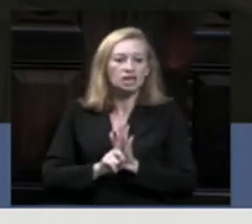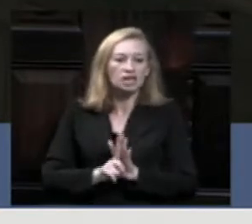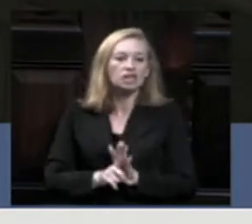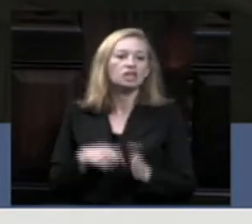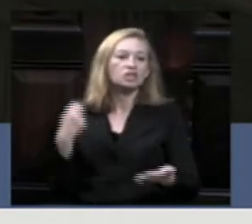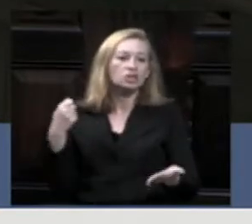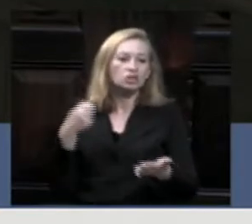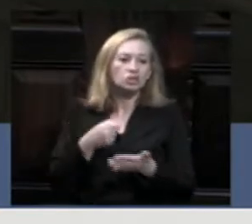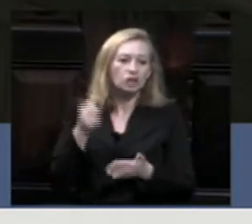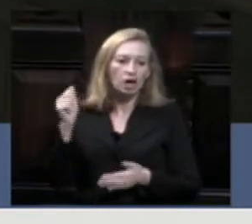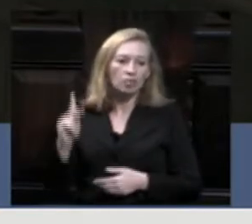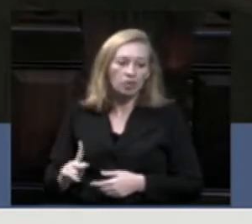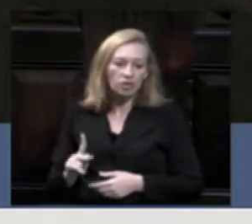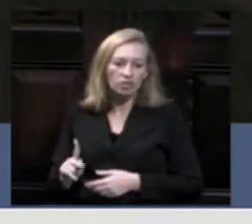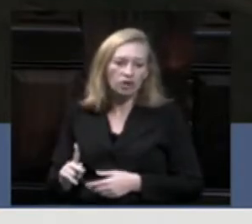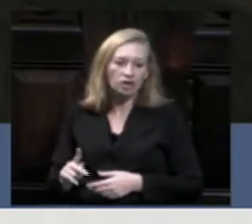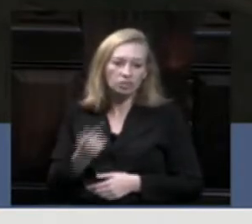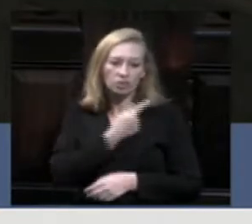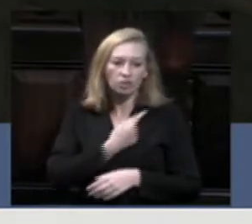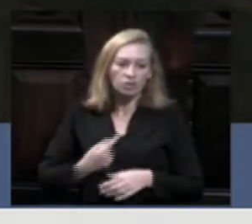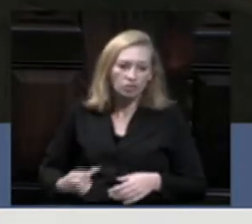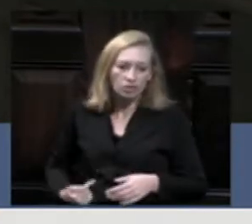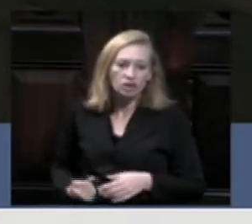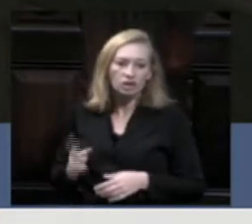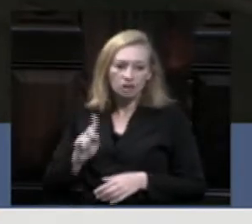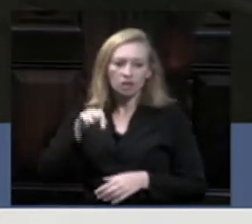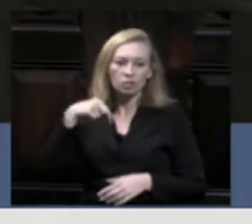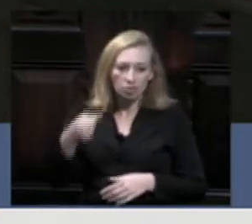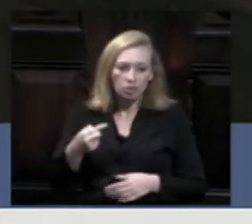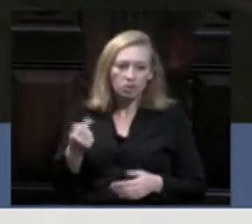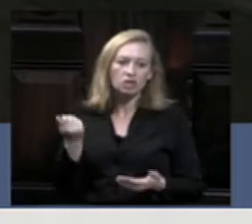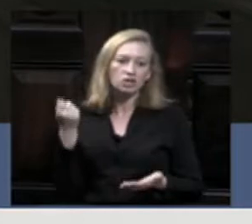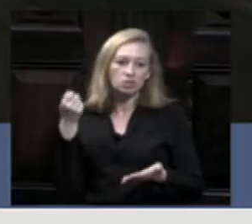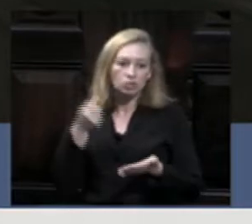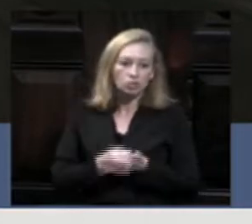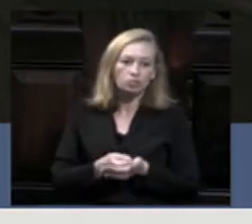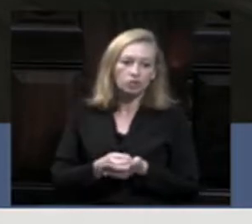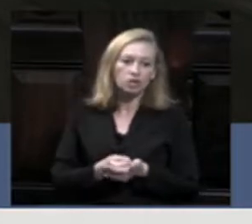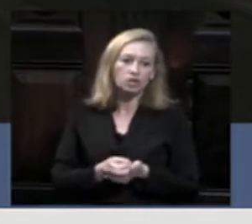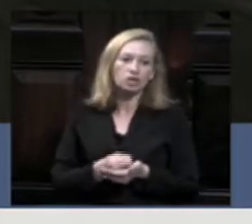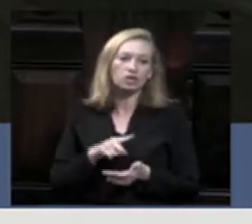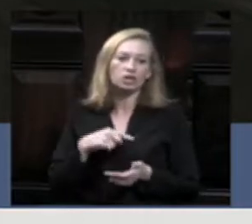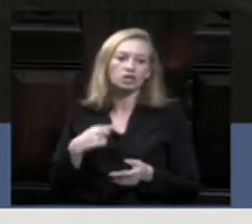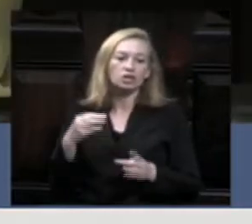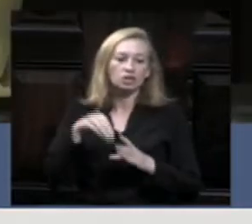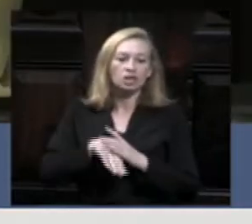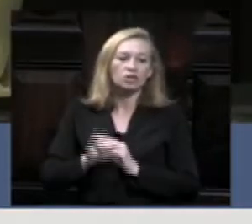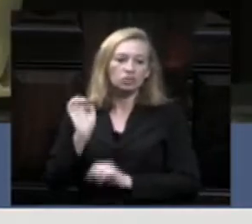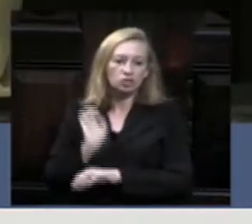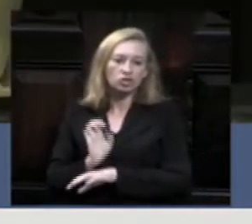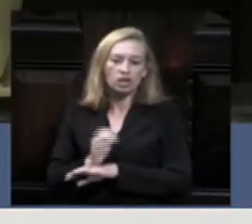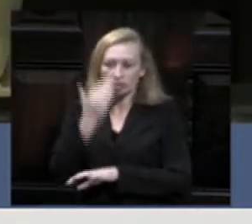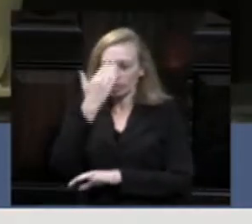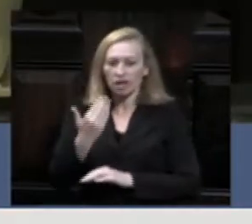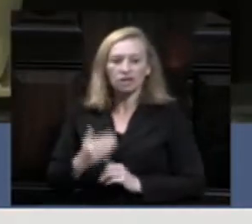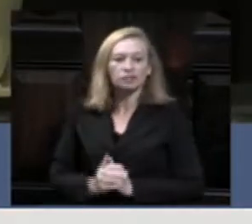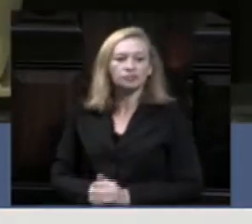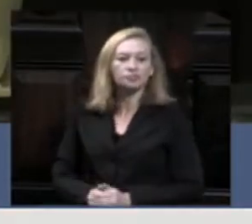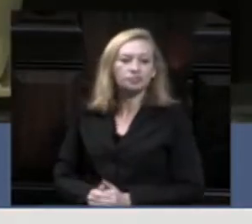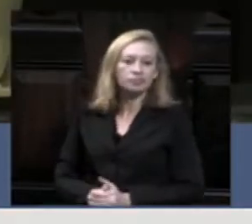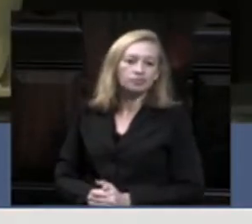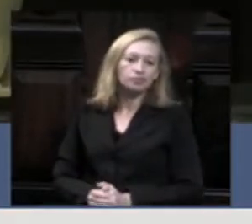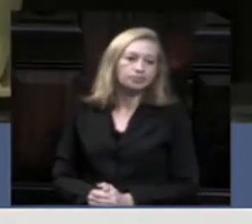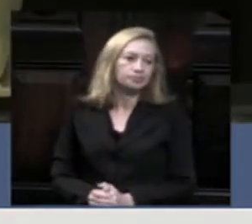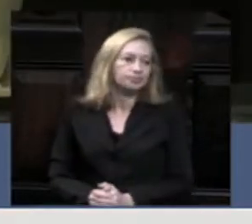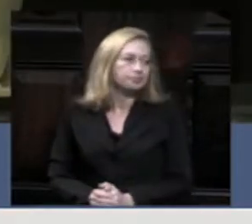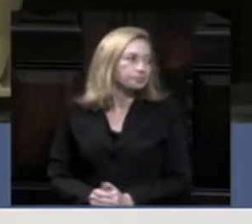primeiro aprovado pelo governador, mas depois realmente seja implementado no nosso Estado. Obrigado. Anuncio. Somente fazer uma